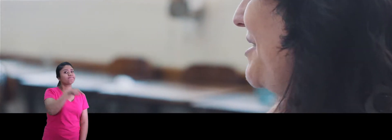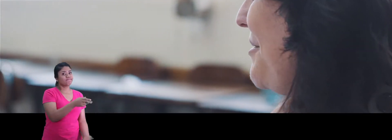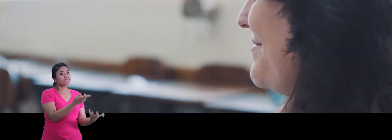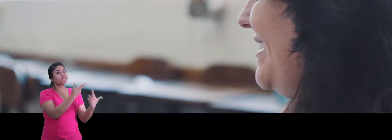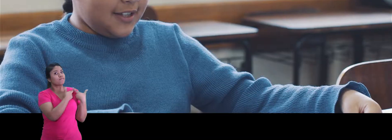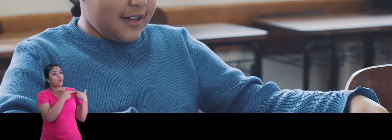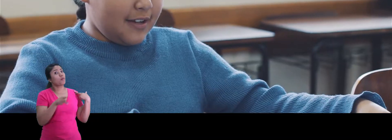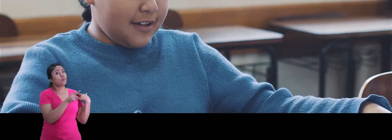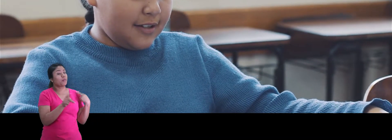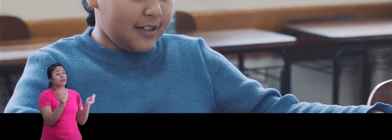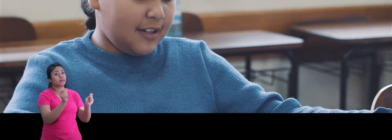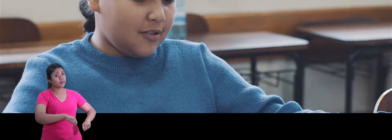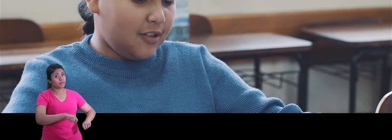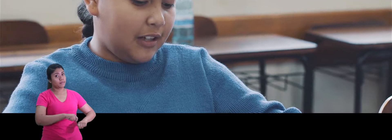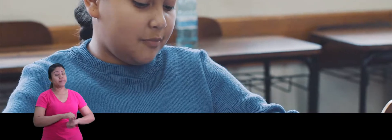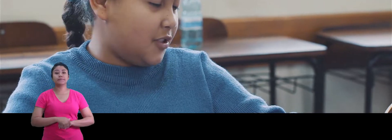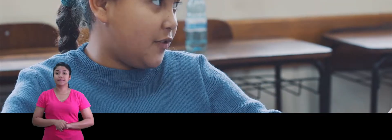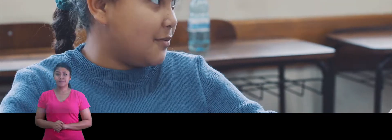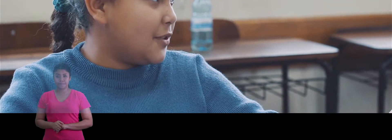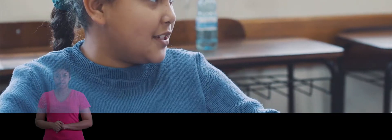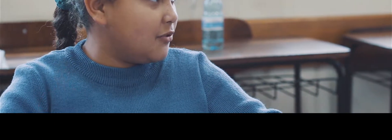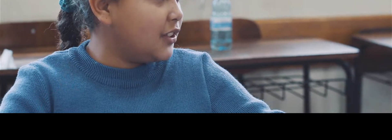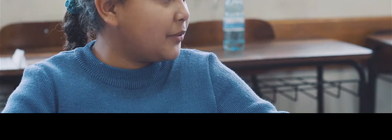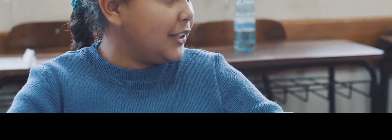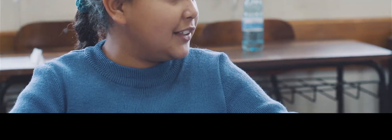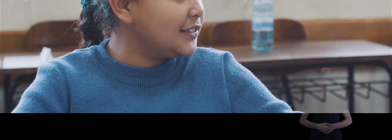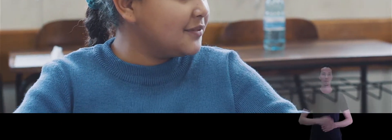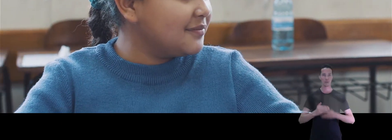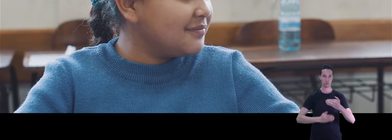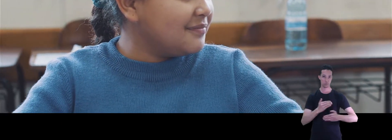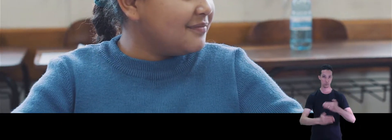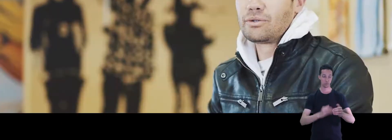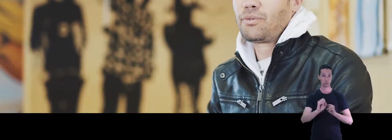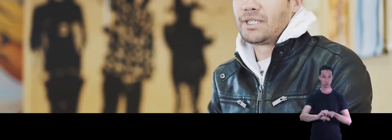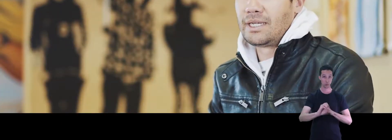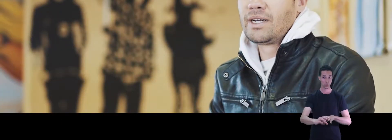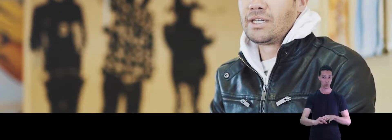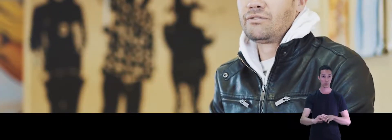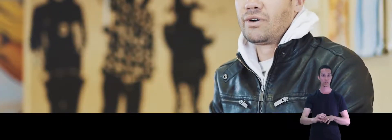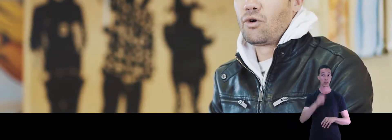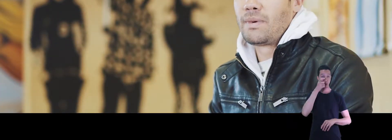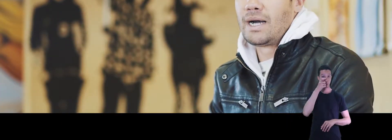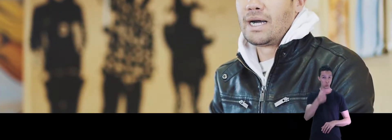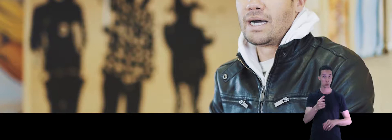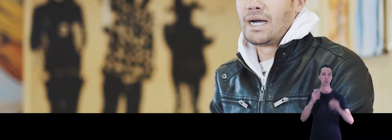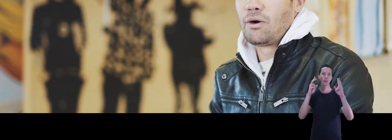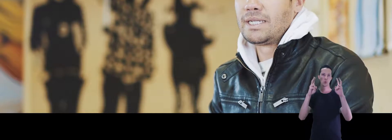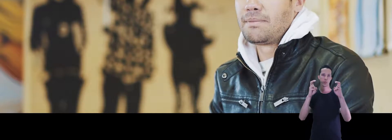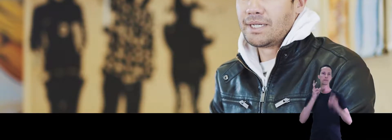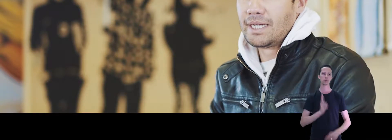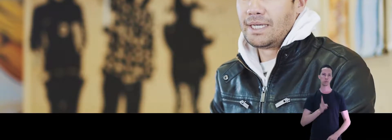dia a dia é um dos papéis que os educadores podem assumir. A escuta dentro do processo educativo é